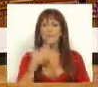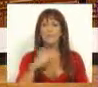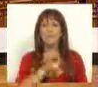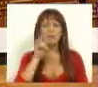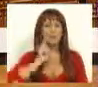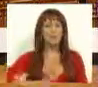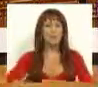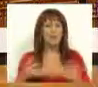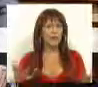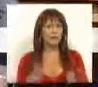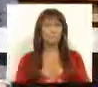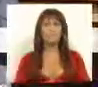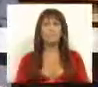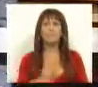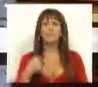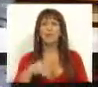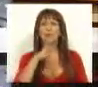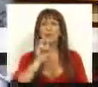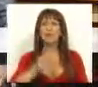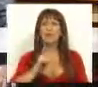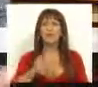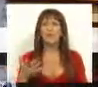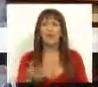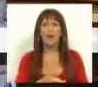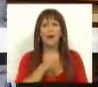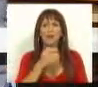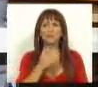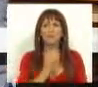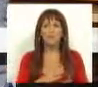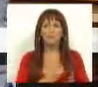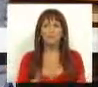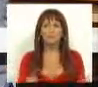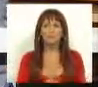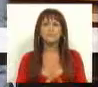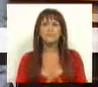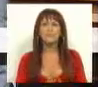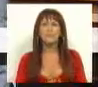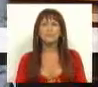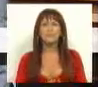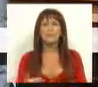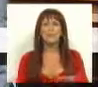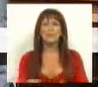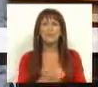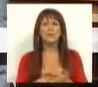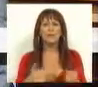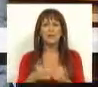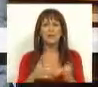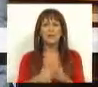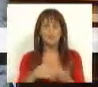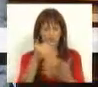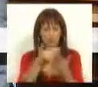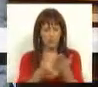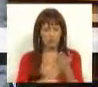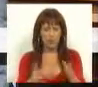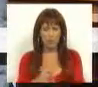Muito obrigado, Sr. Deputada. O que eu lhe queria dizer era apenas o seguinte. Os dados todos indicam é